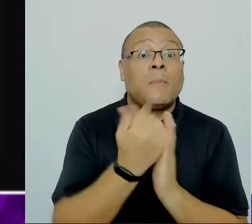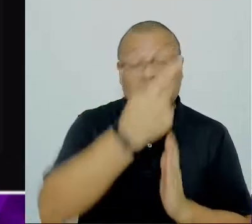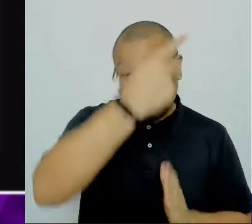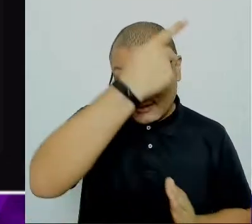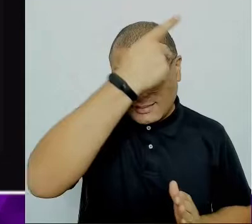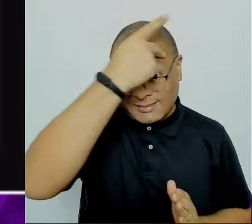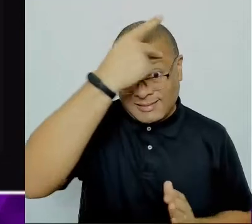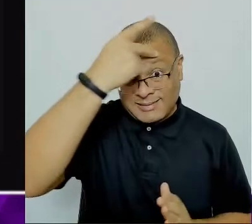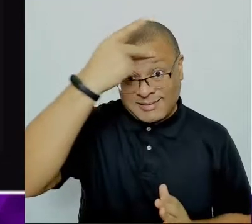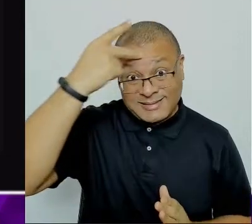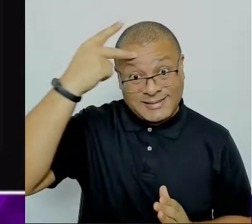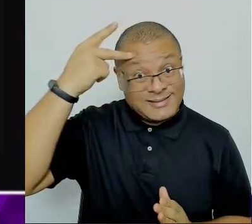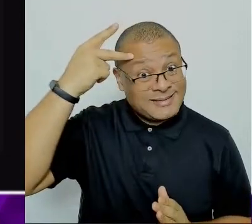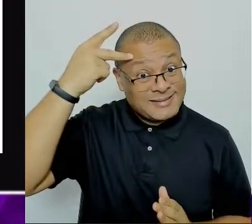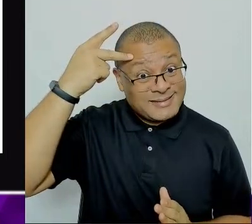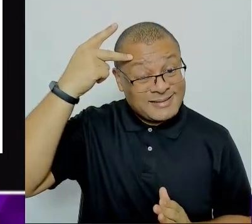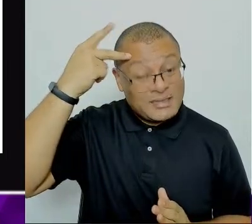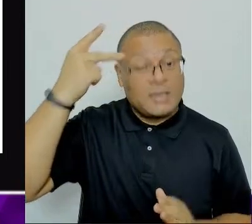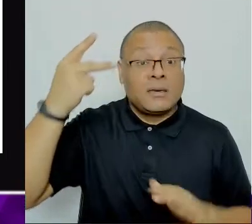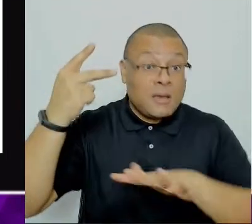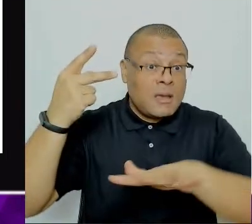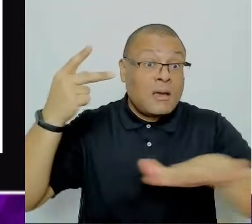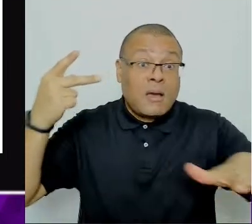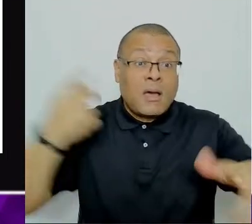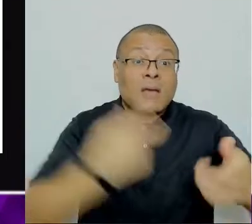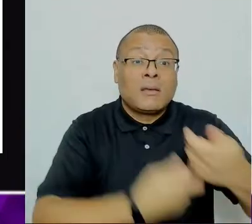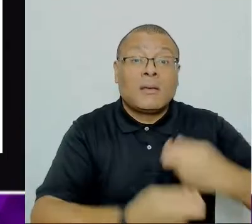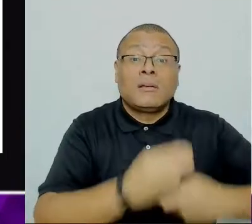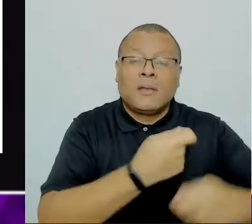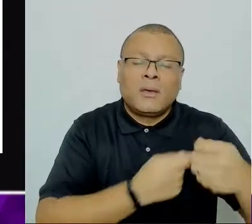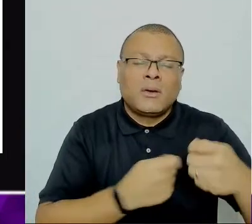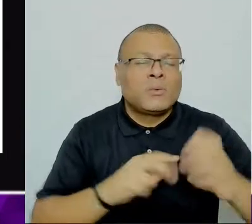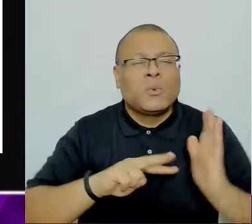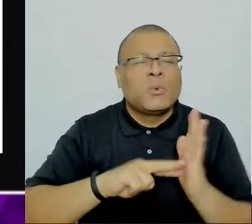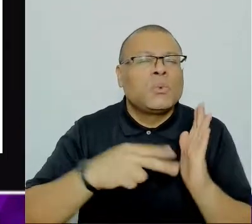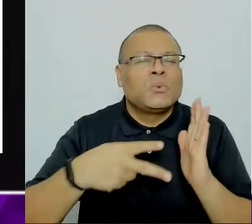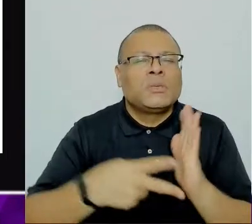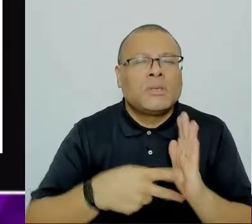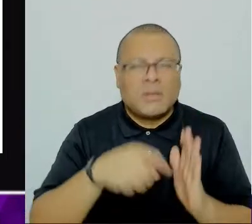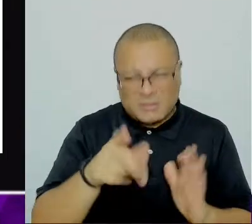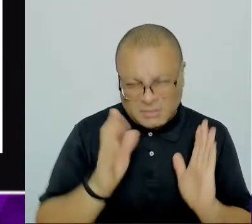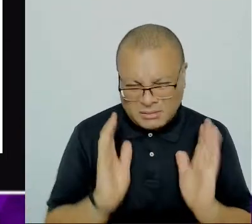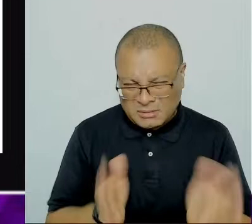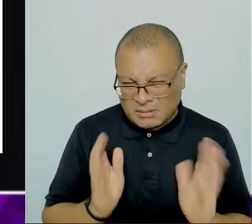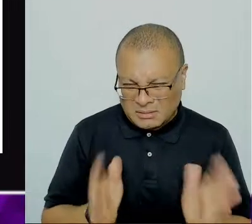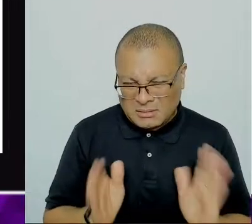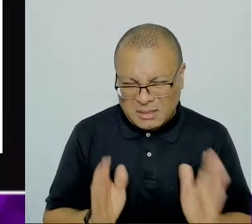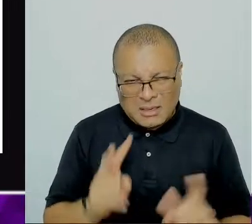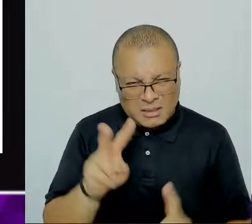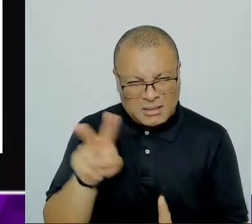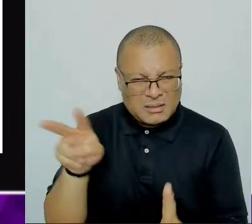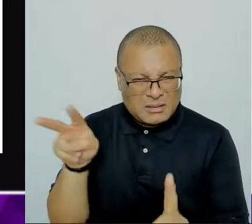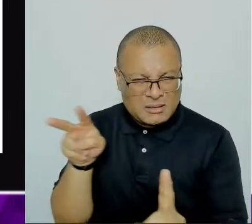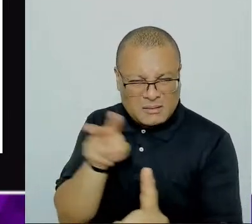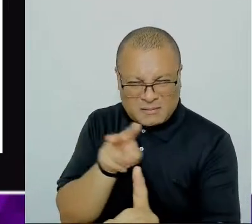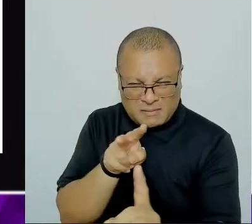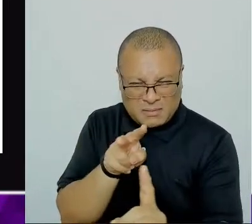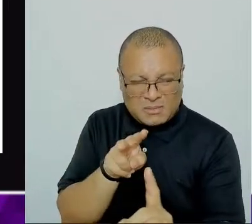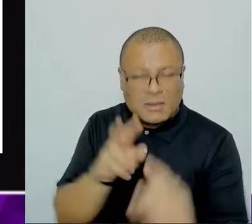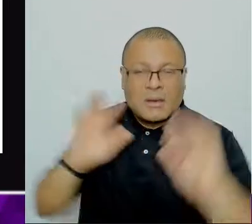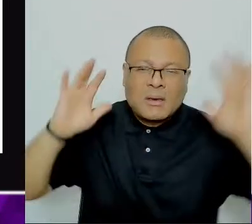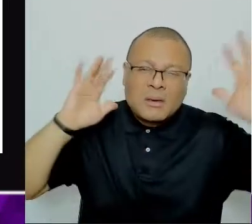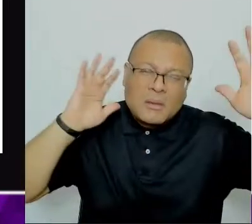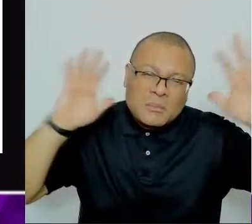falar também do lado de mercado. O que quer dizer com isso? Né? Quem aqui já se viu nessa imagem aqui, pensando em